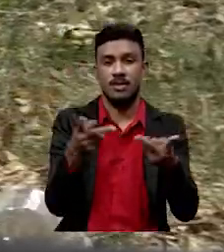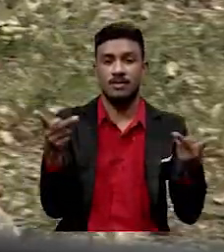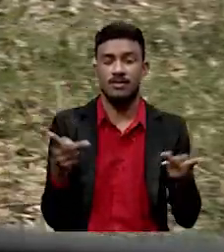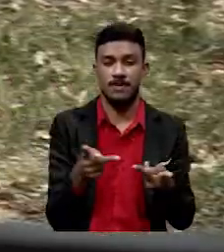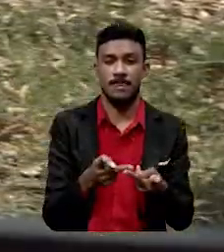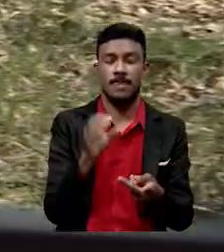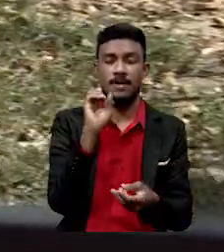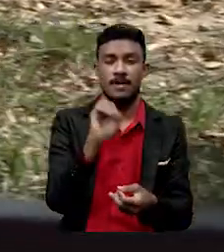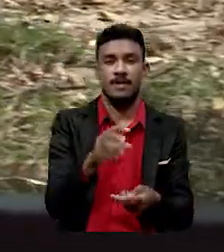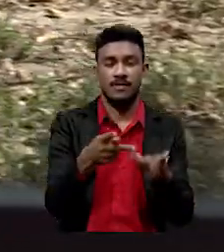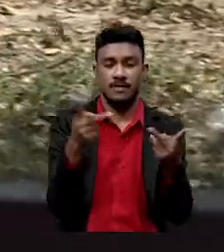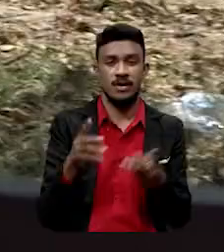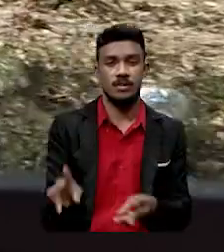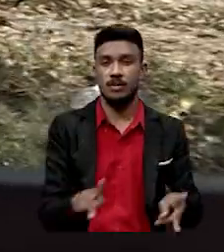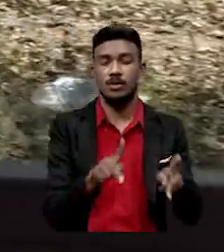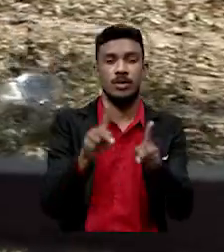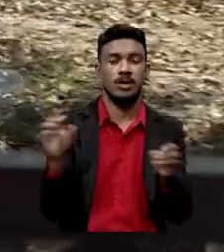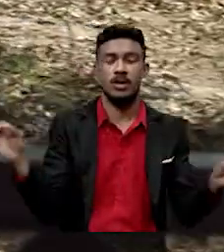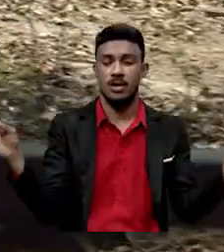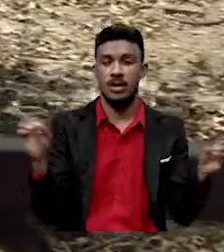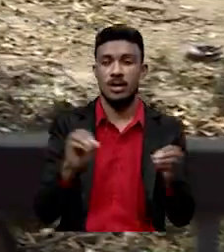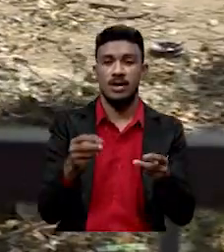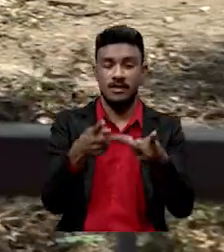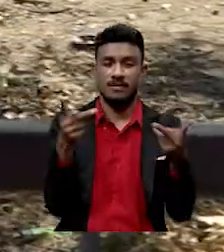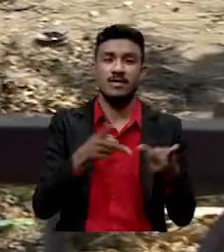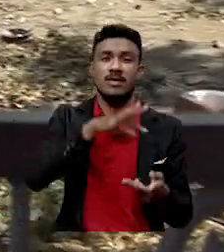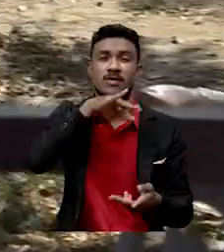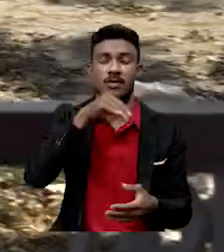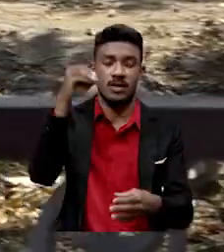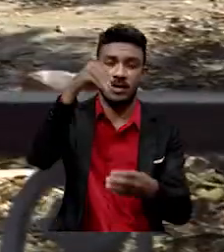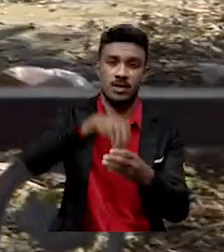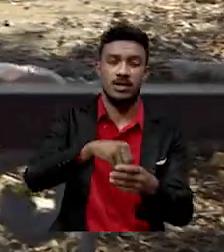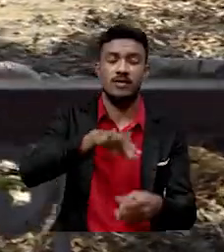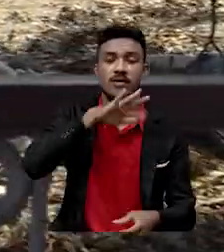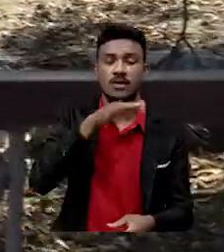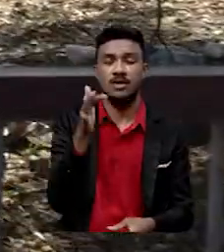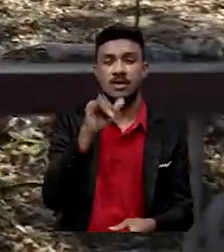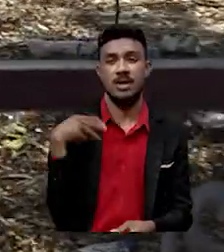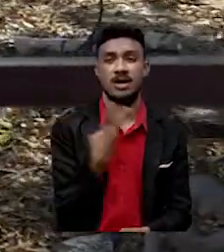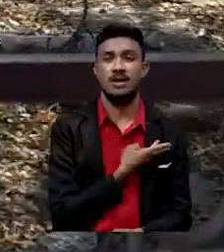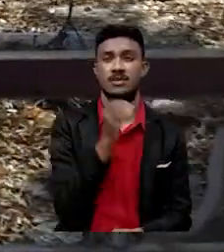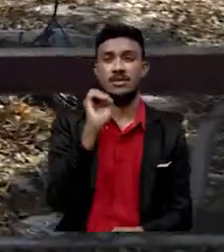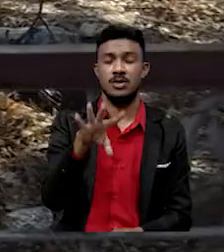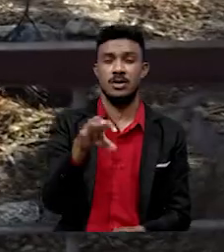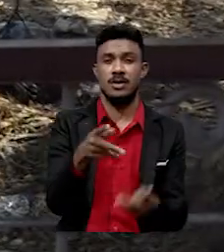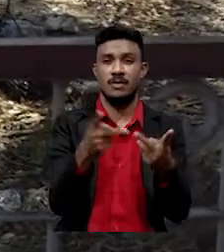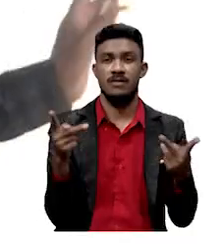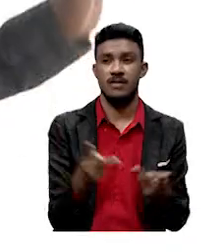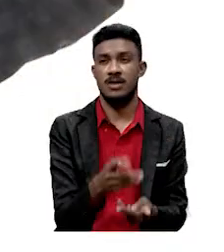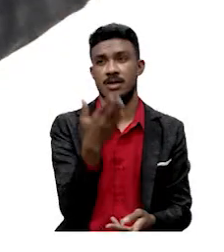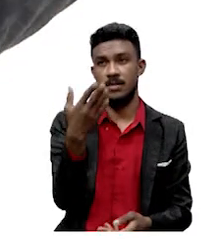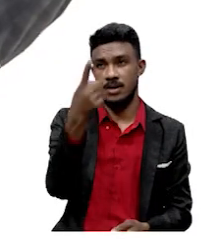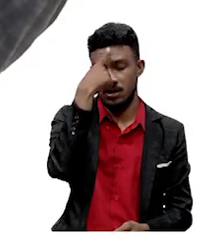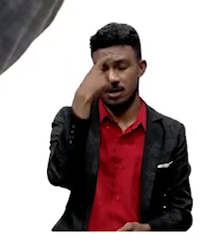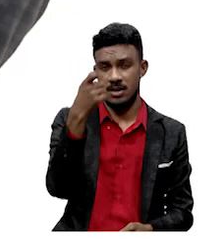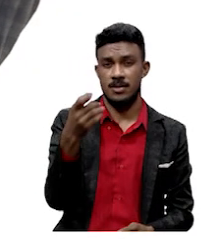fatim público balum, la ia lixeira ruma, ou de tal fuer sira e anelaran. Já também estamos a ver dia fatim na bema aqui, né? Também a